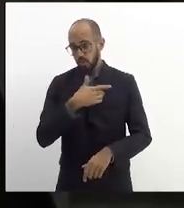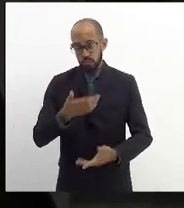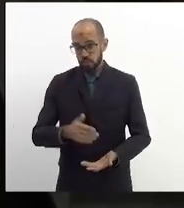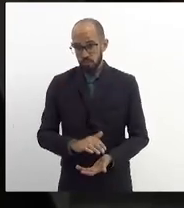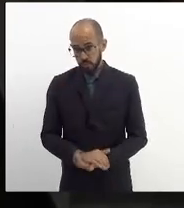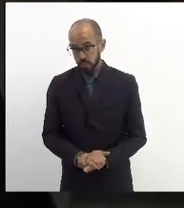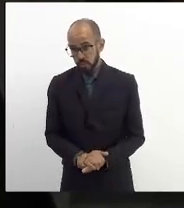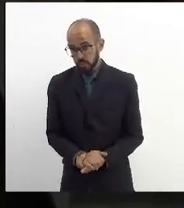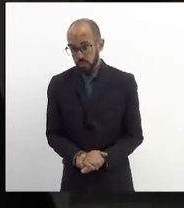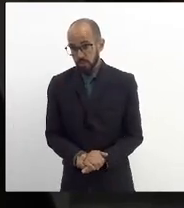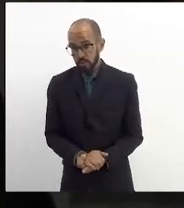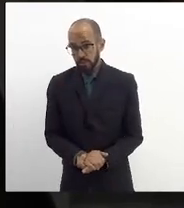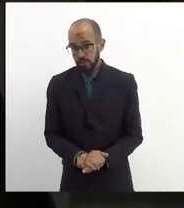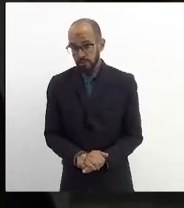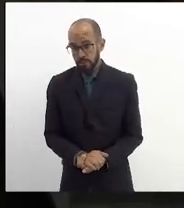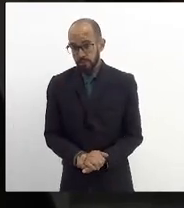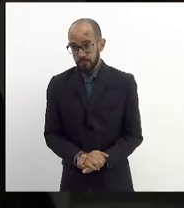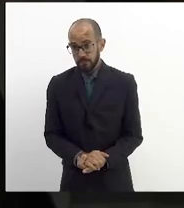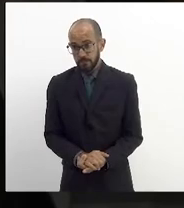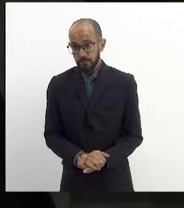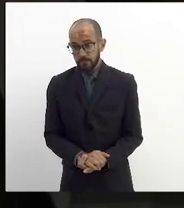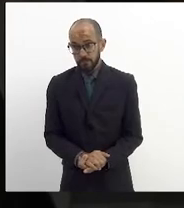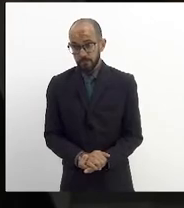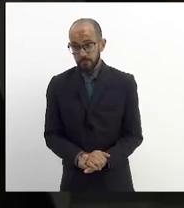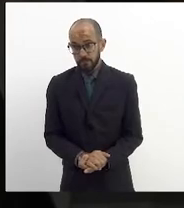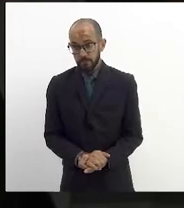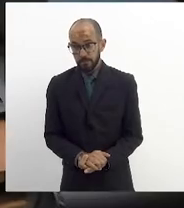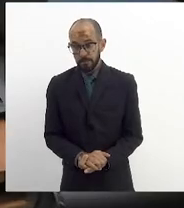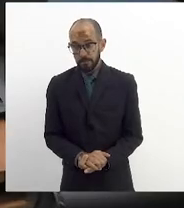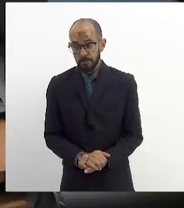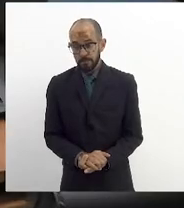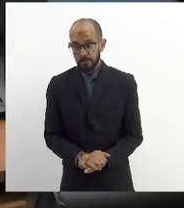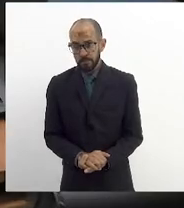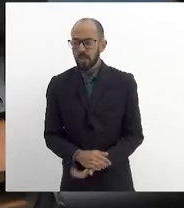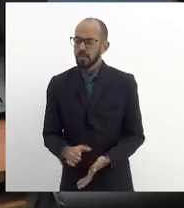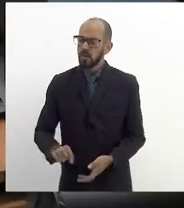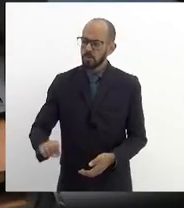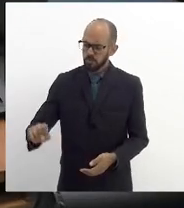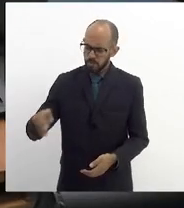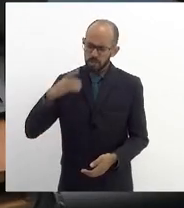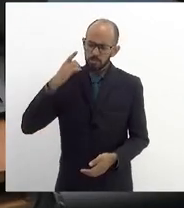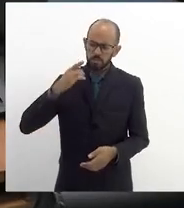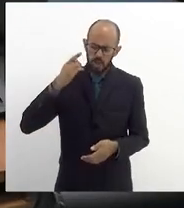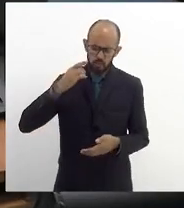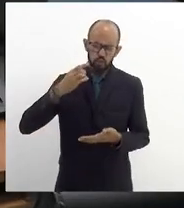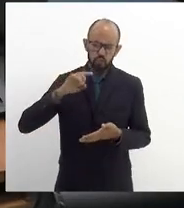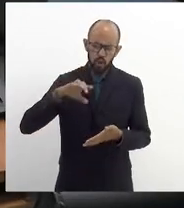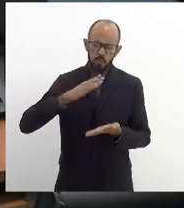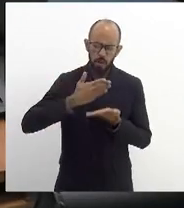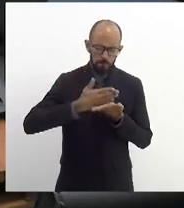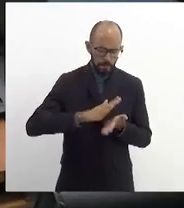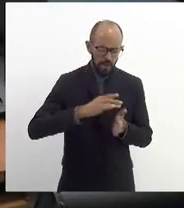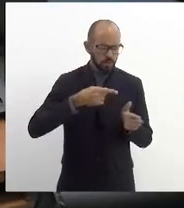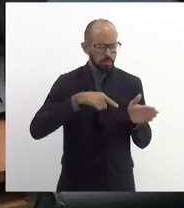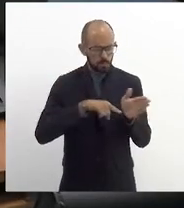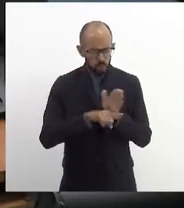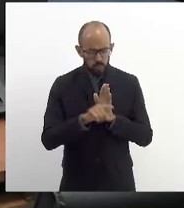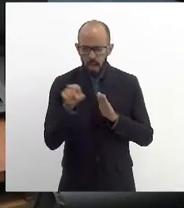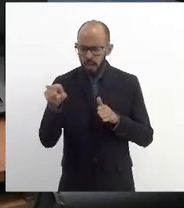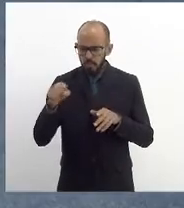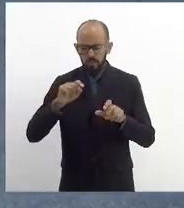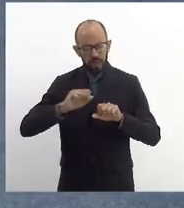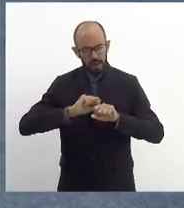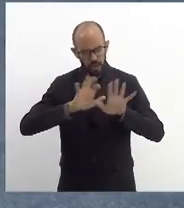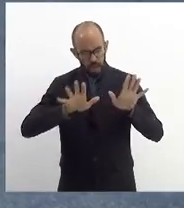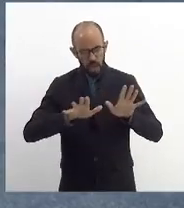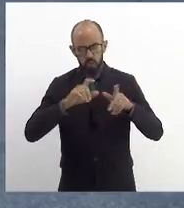Então tá trazendo derrotado solta debate pois não é uma parte Nossa referência se poder me esclarecer e a todos que